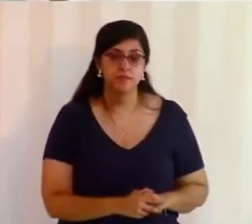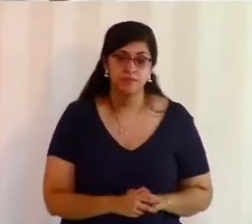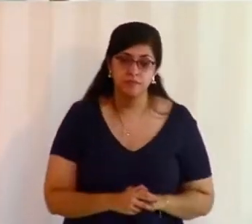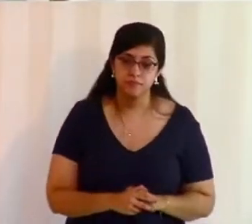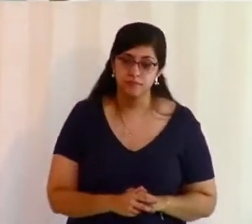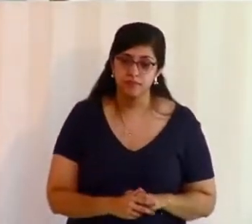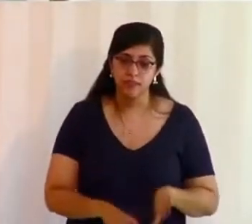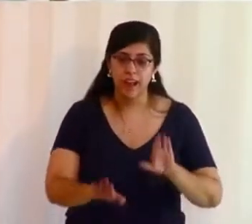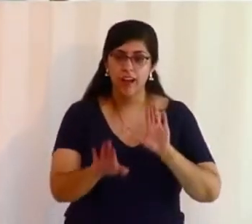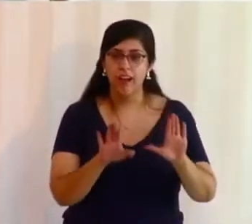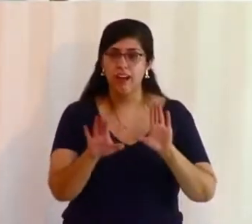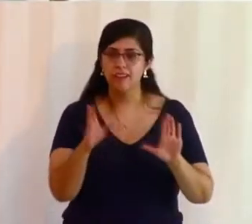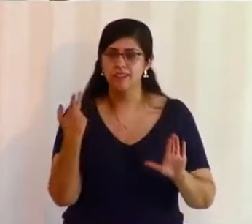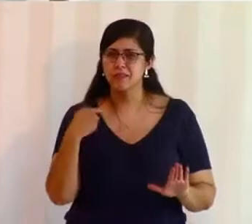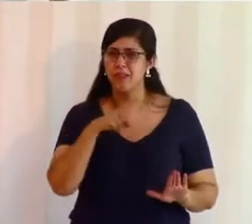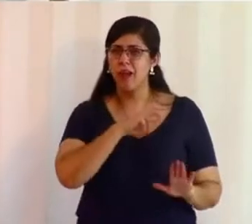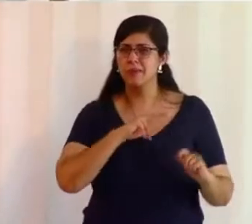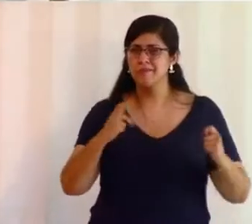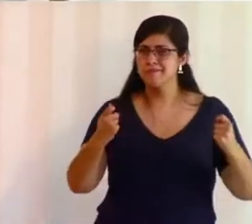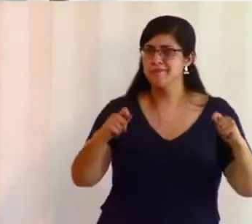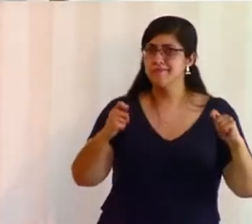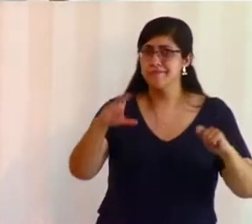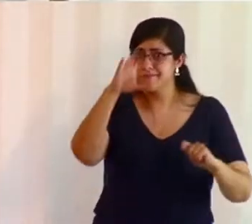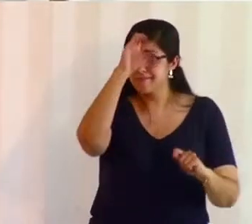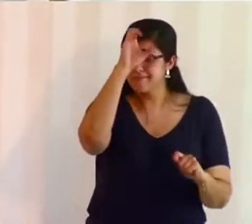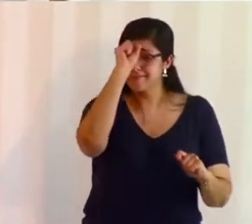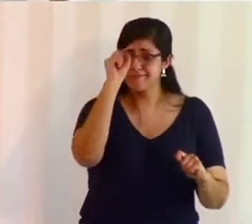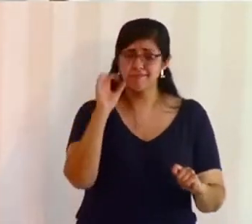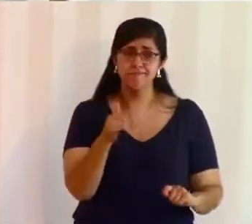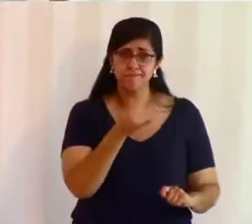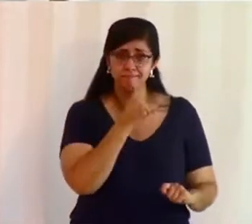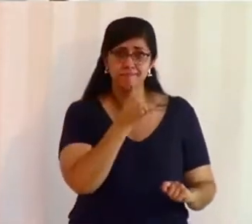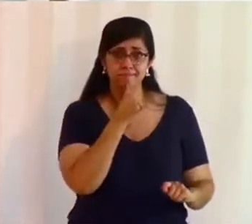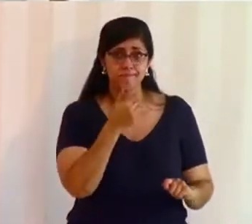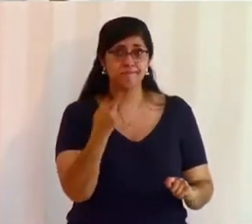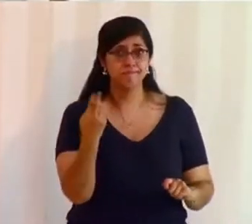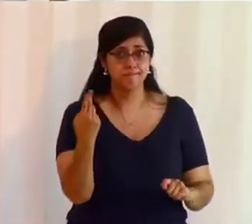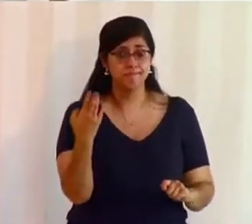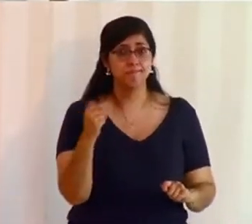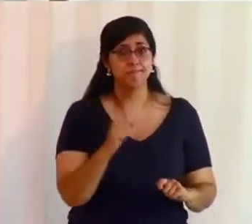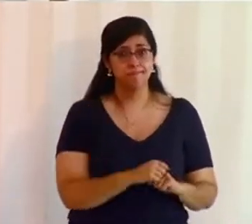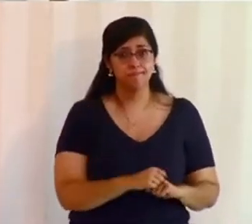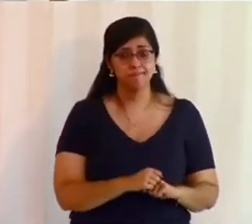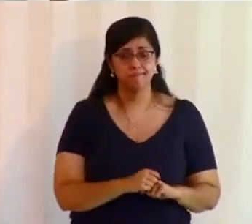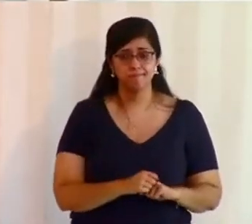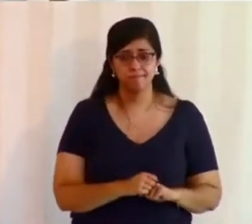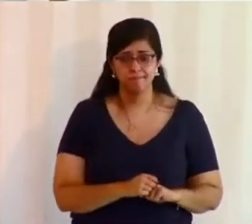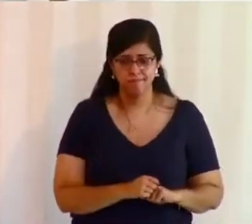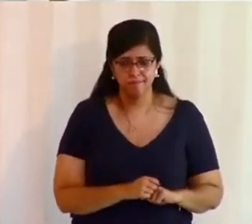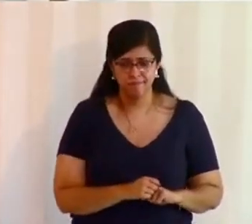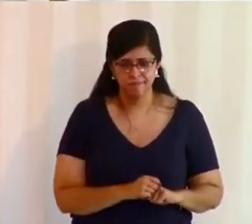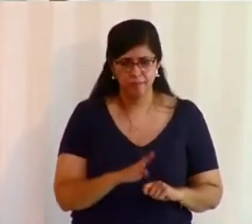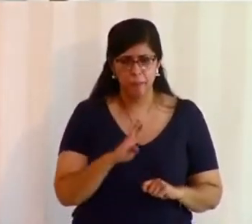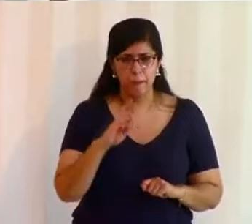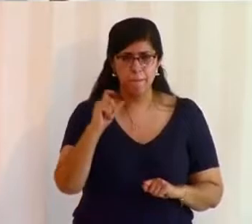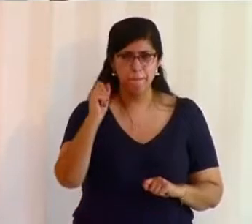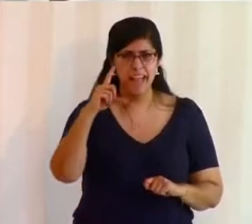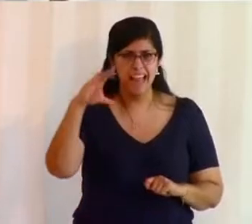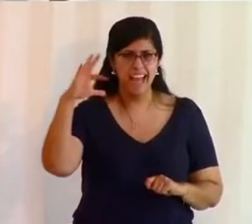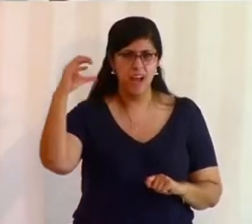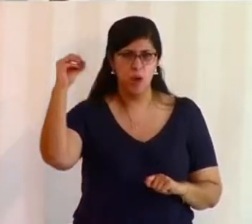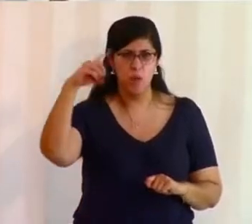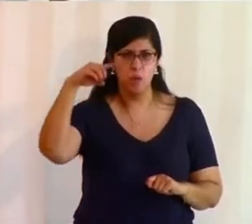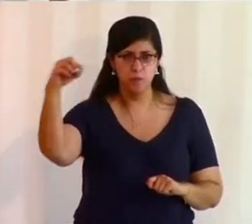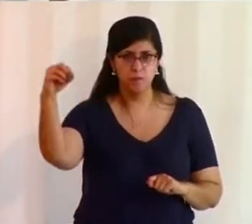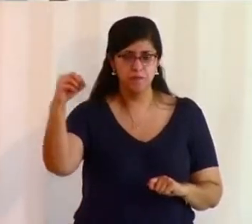E às vezes nós precisamos aprender, inclusive com aquela triste experiência de Balaão. Os irmãos se lembram? Eu sei que aquele texto é forte,